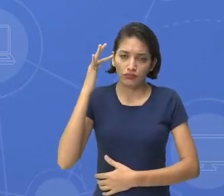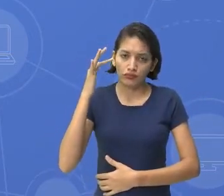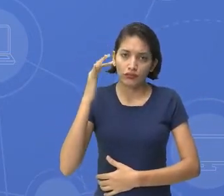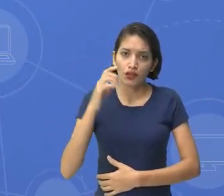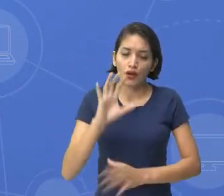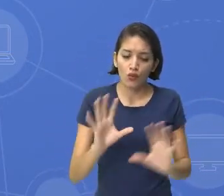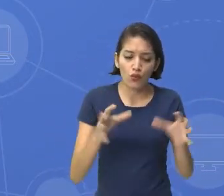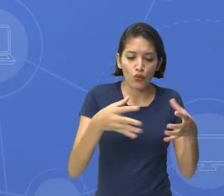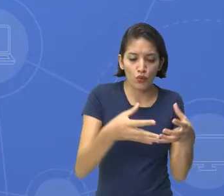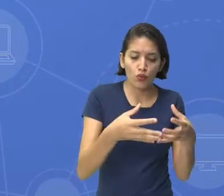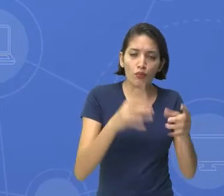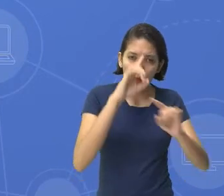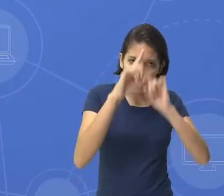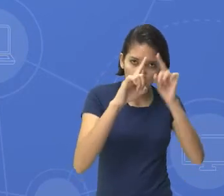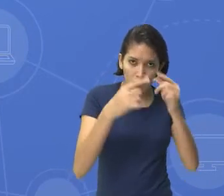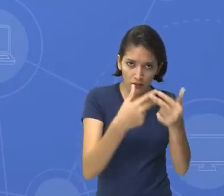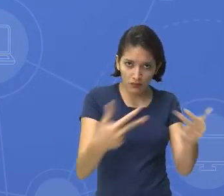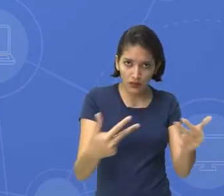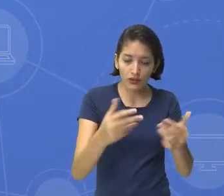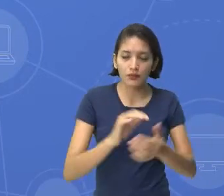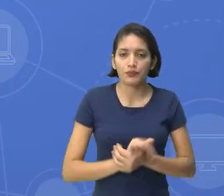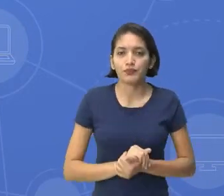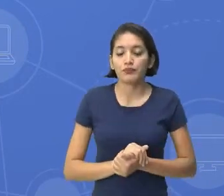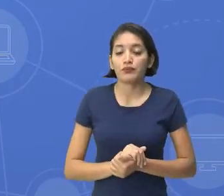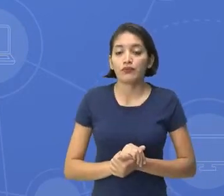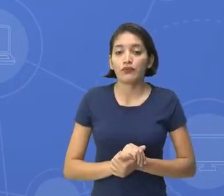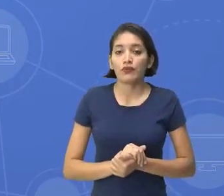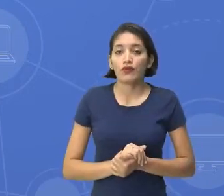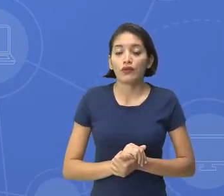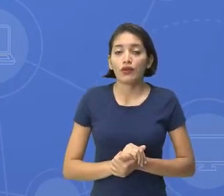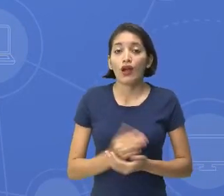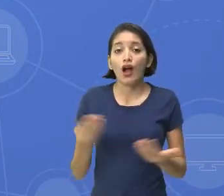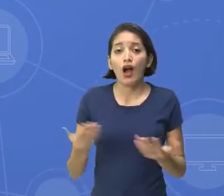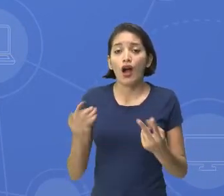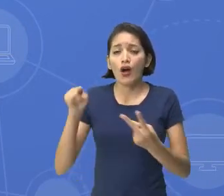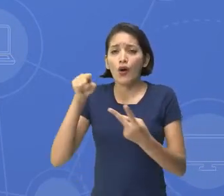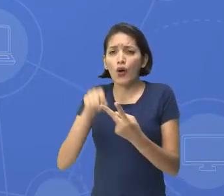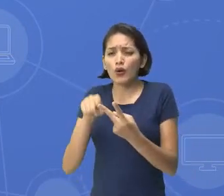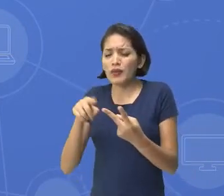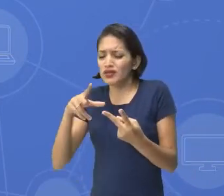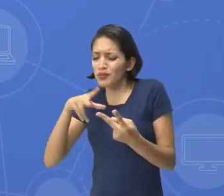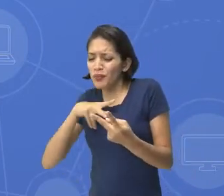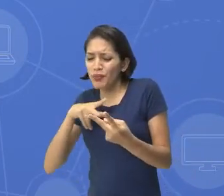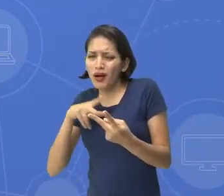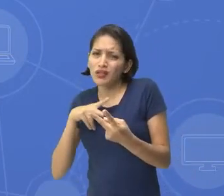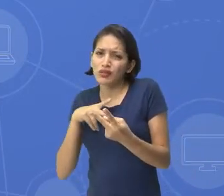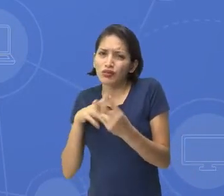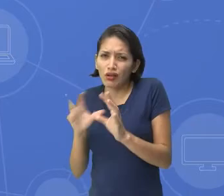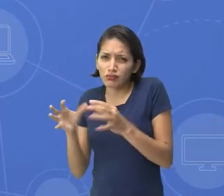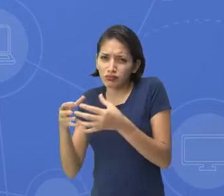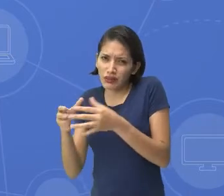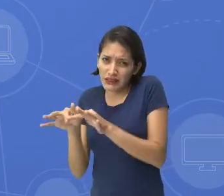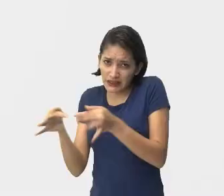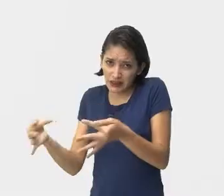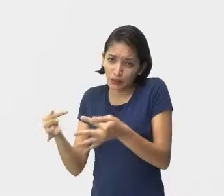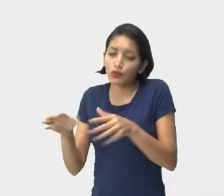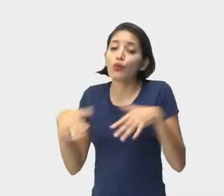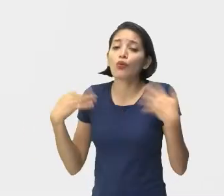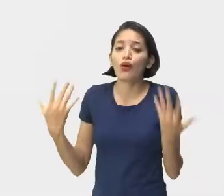de ideias. Mas vamos agora para um sentido mais restrito, um sentido mais fechadinho. Qual